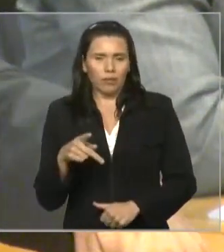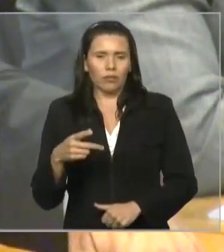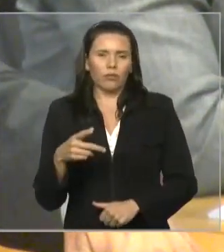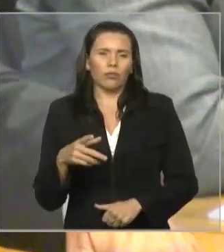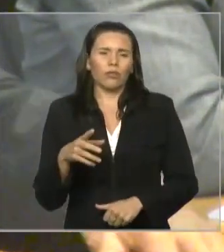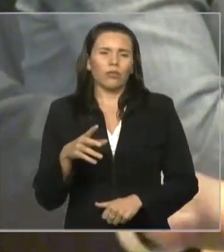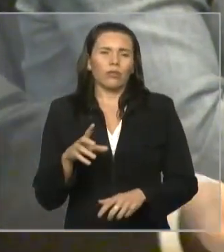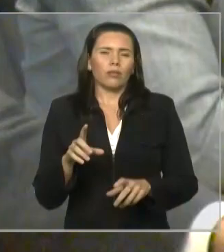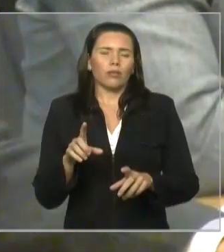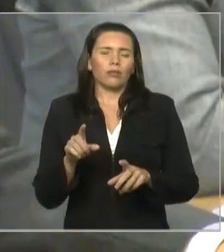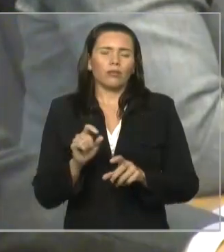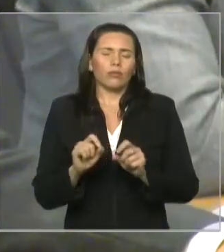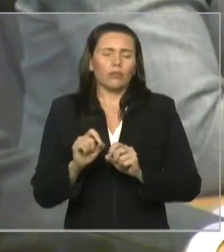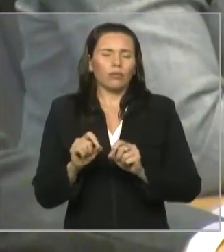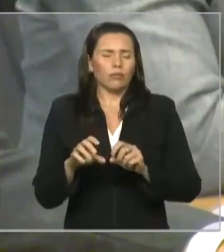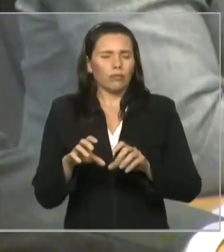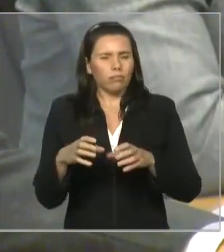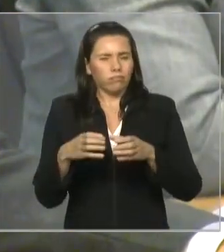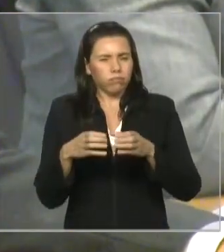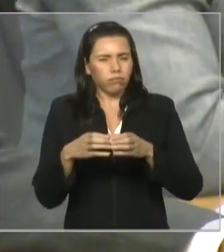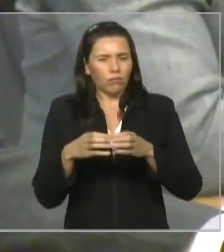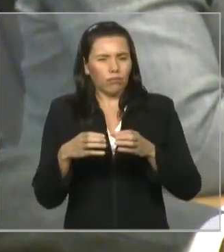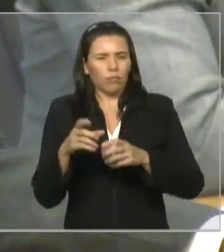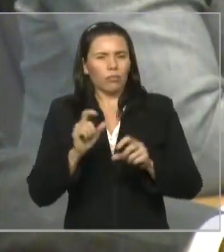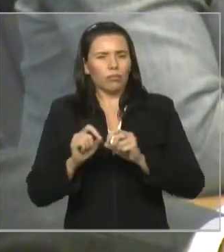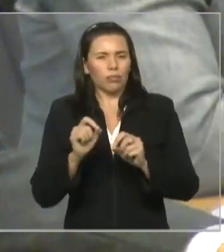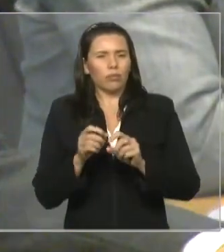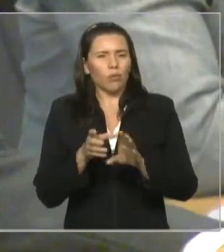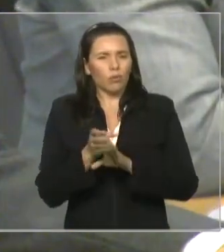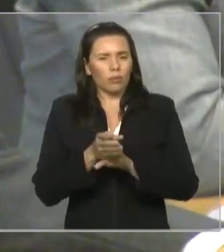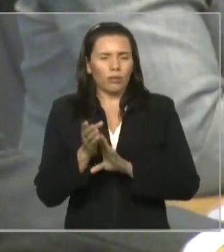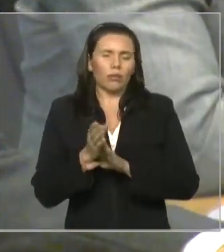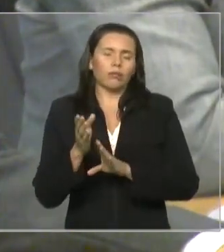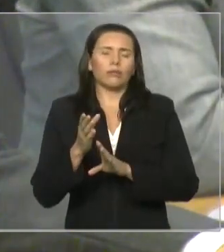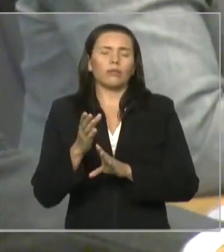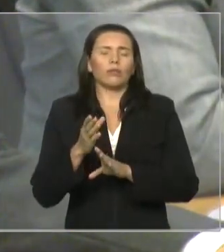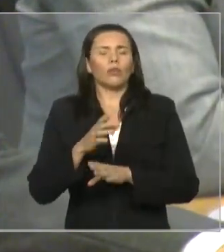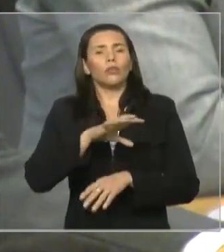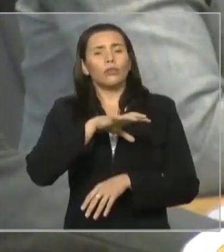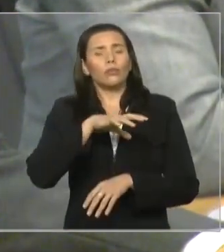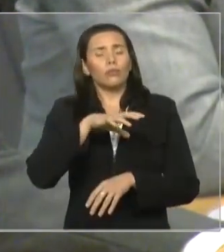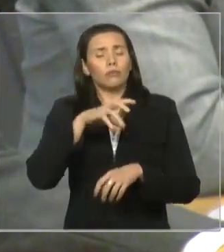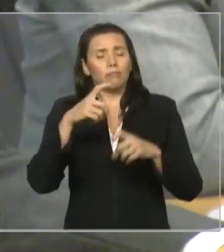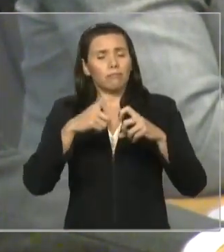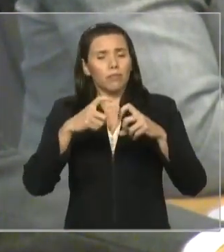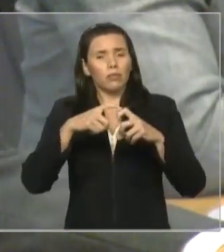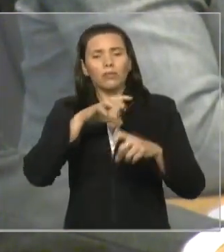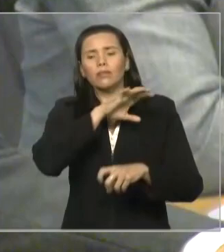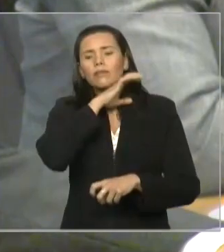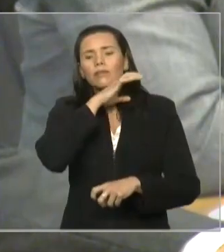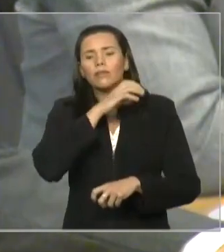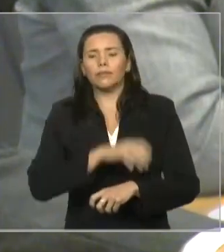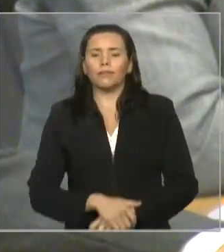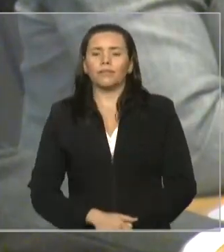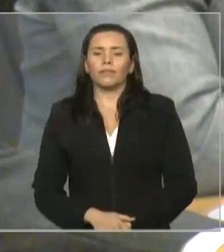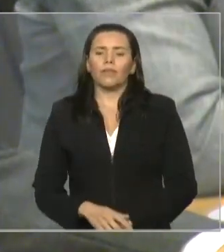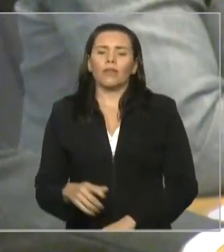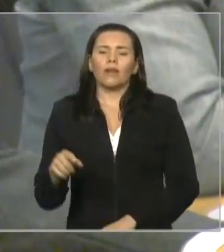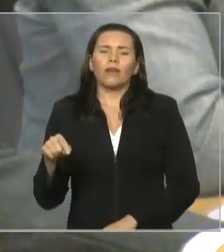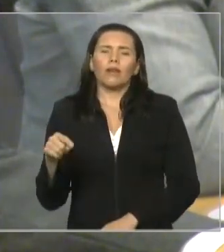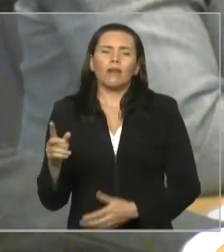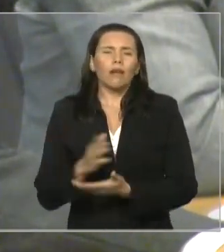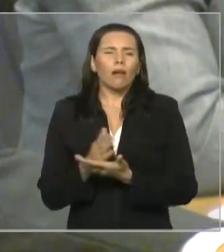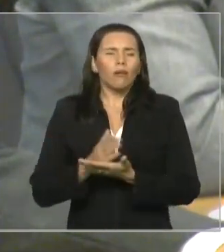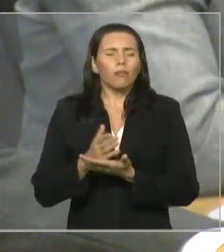E a presidente me disse que determinadas ONGs que fazem castrações de animais fazem